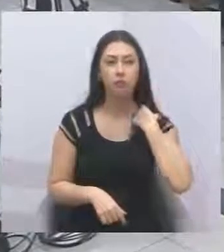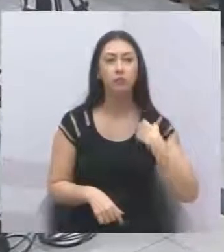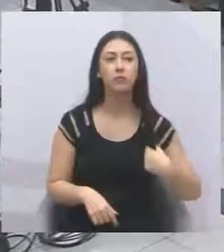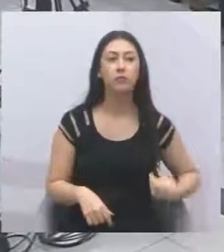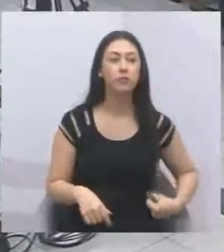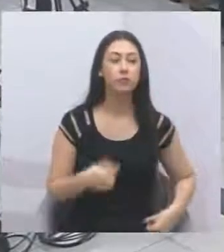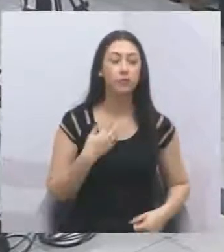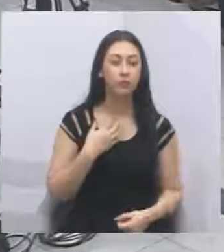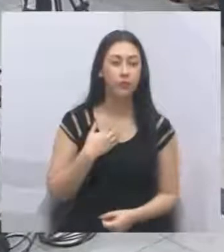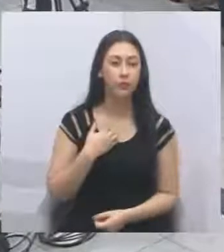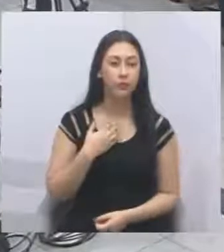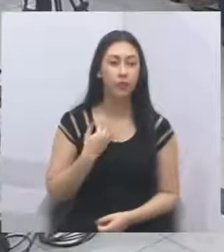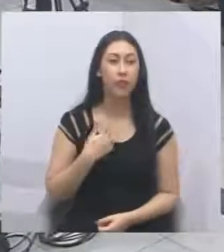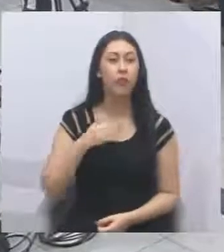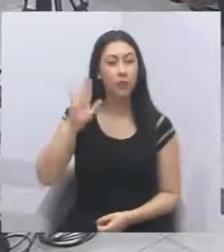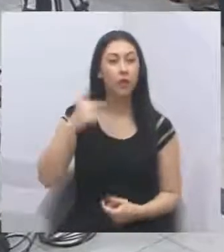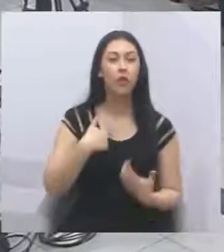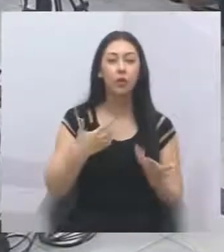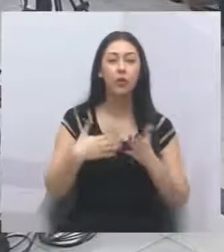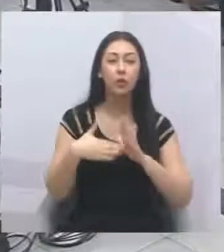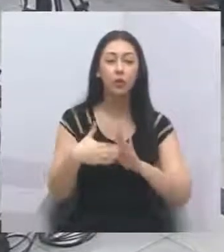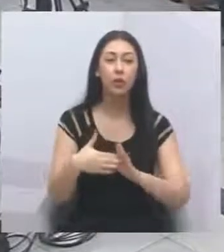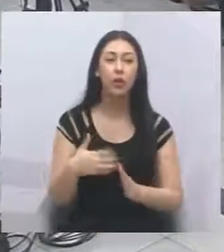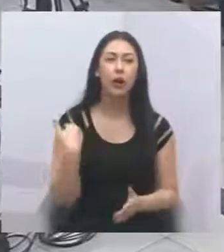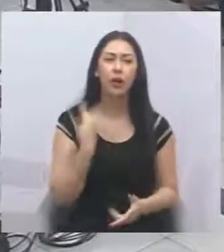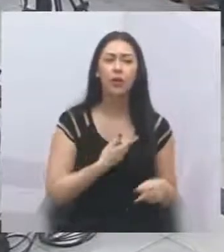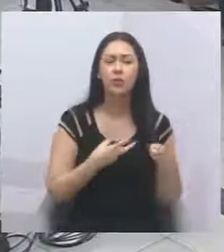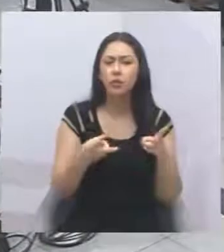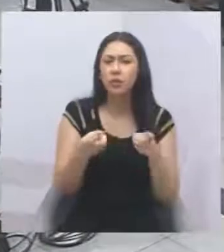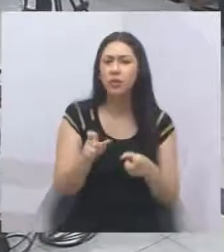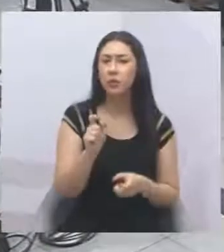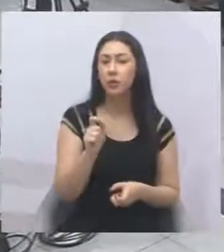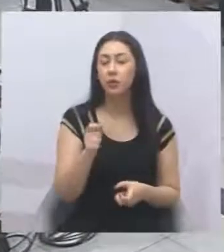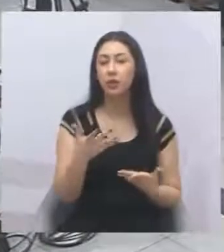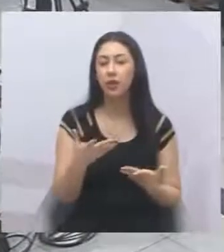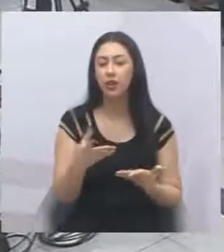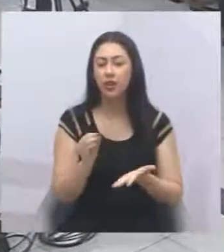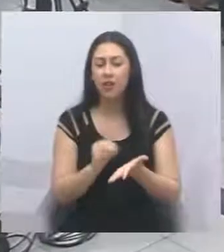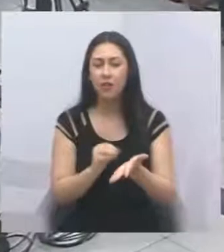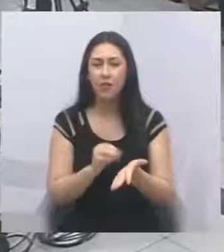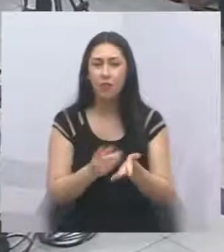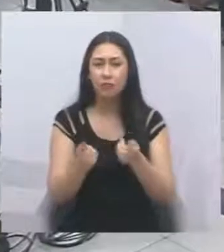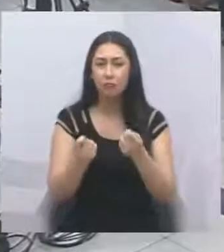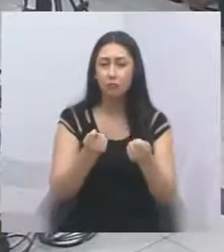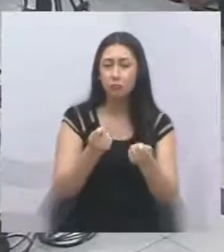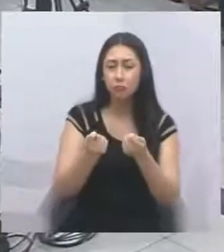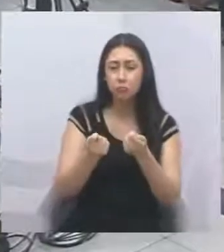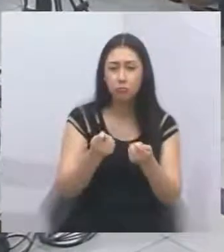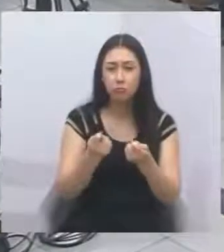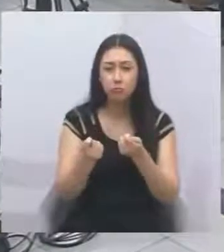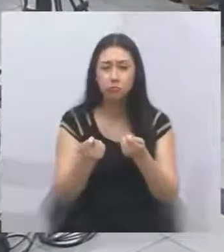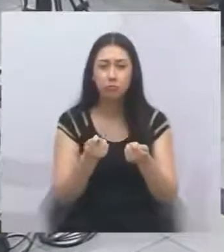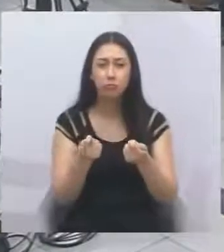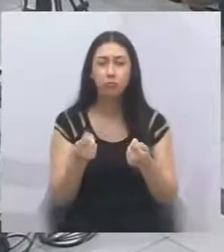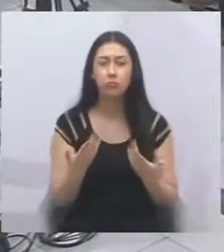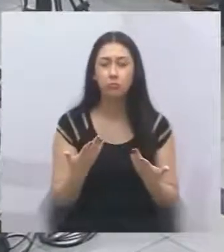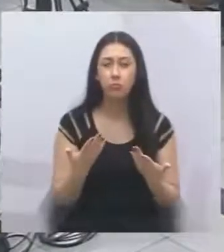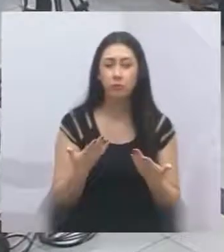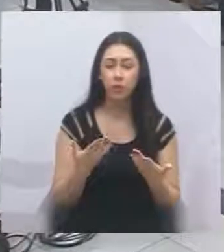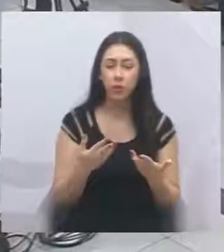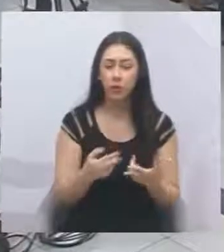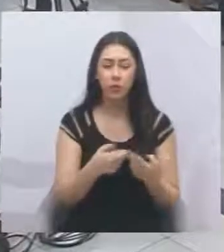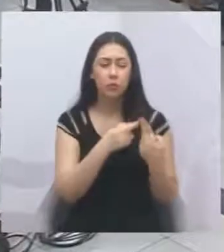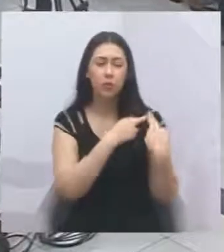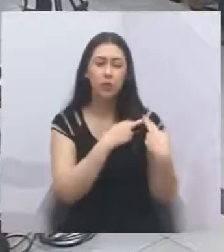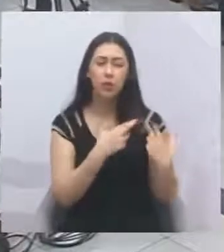Senhor presidente, também quero contribuir. O que a gente observa é uma falta de gestão da Secretaria de Mobilidade Urbana, quem é responsável aí para regular